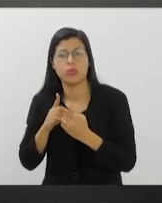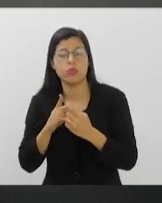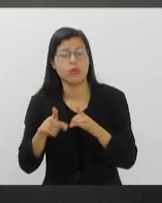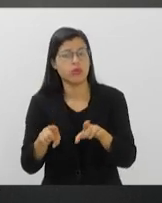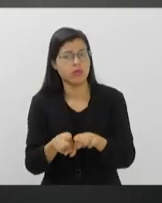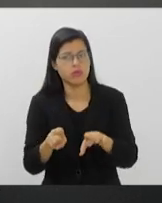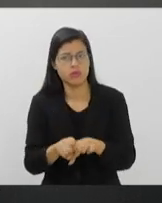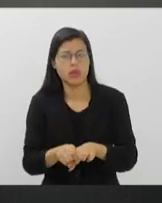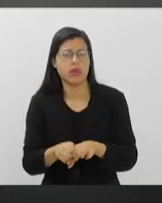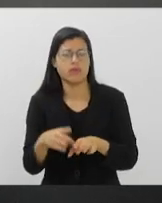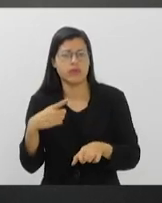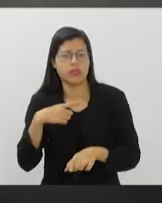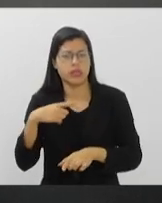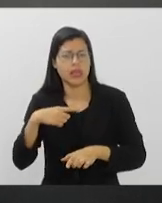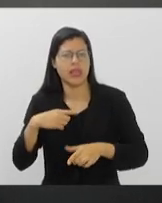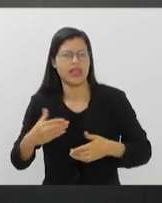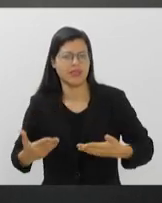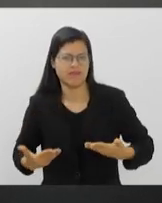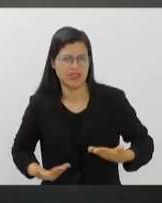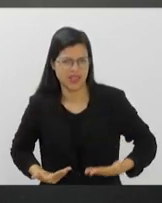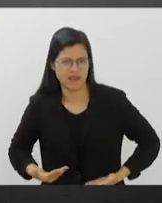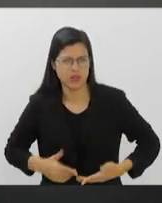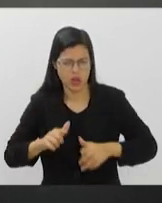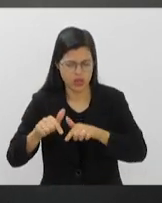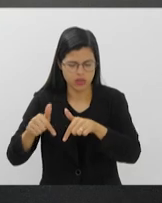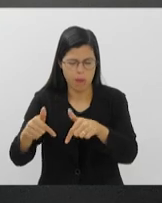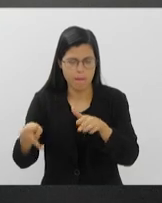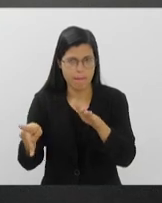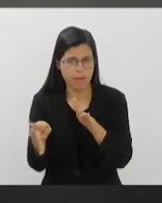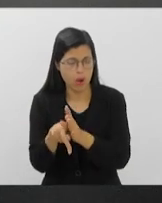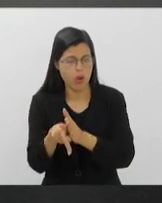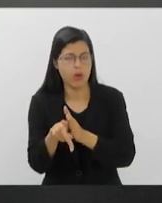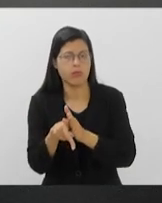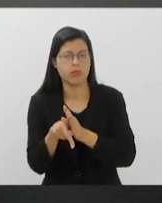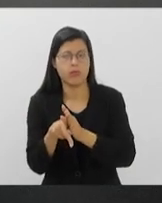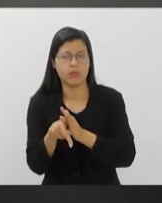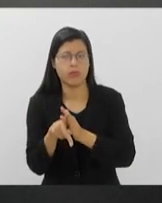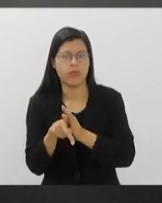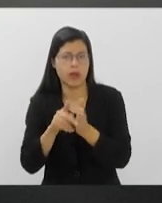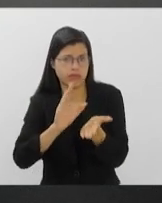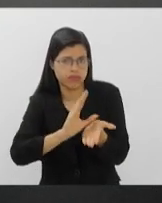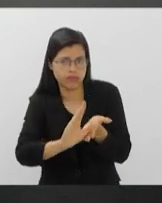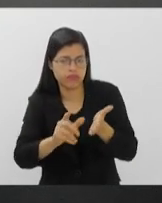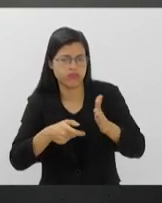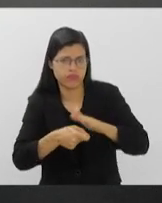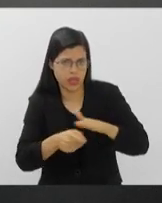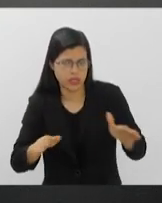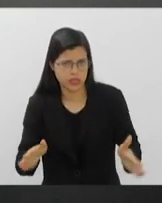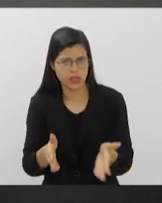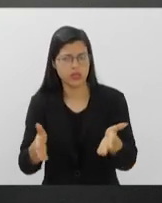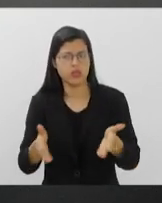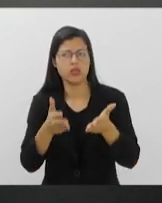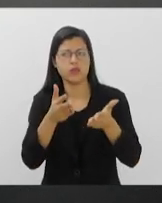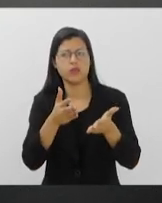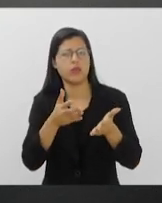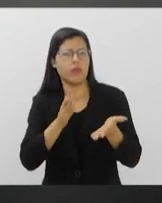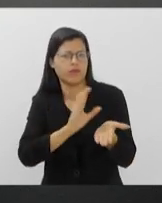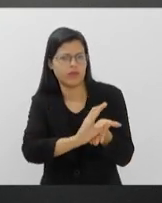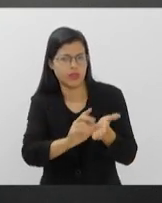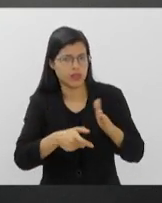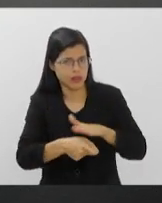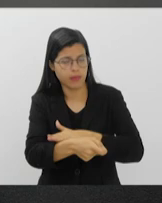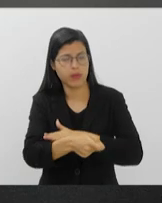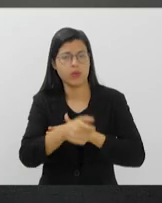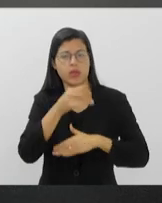próprios eh fomentar né no na forma de fomento público que envolve também financiamento por exemplo os